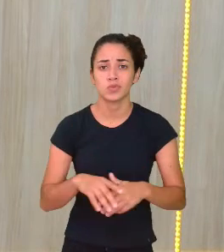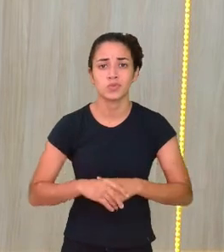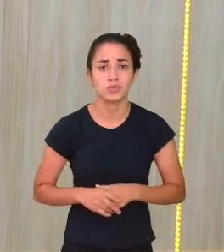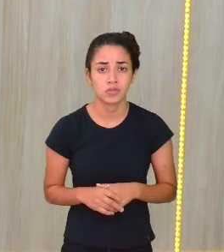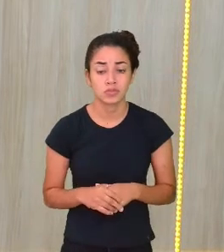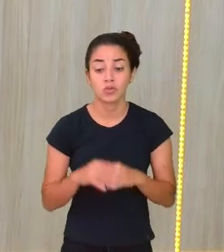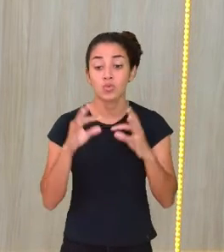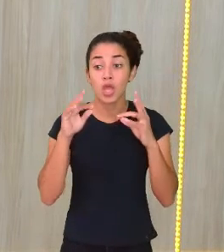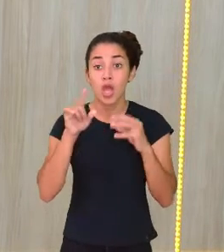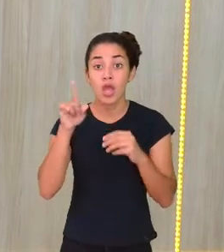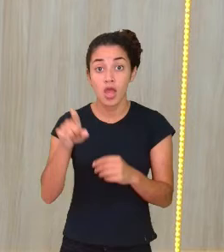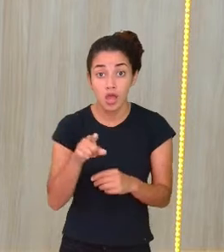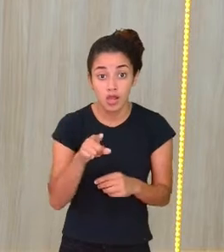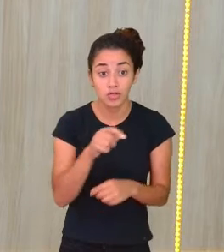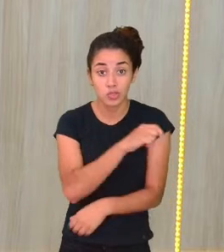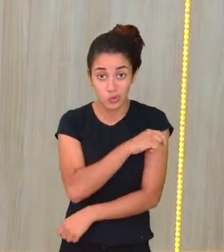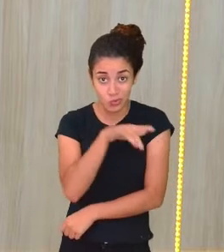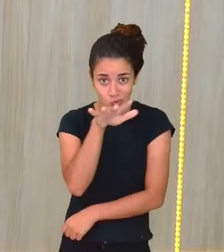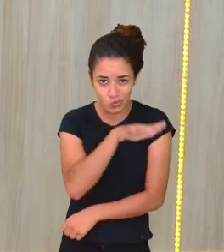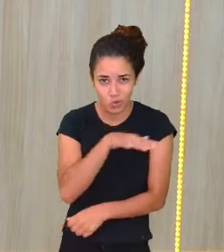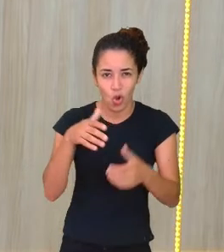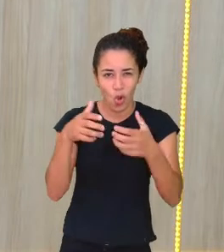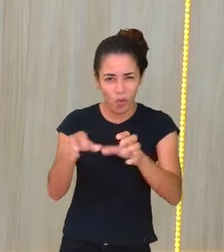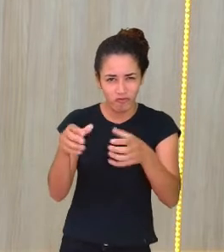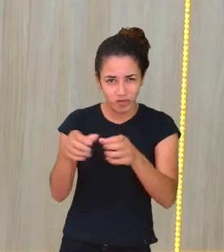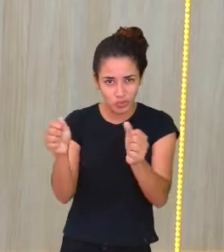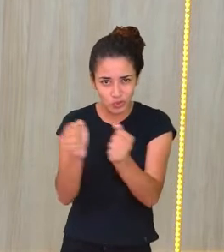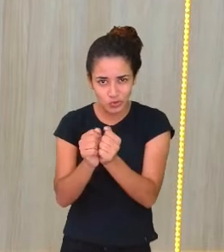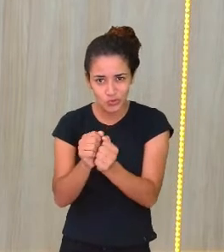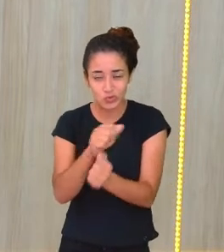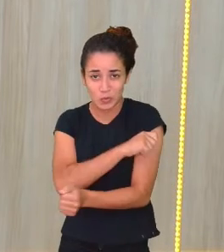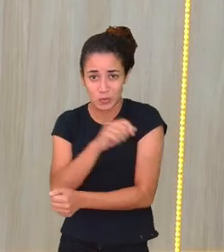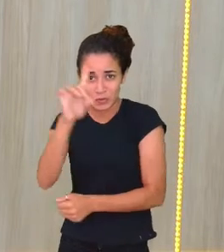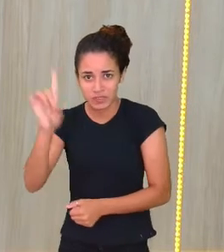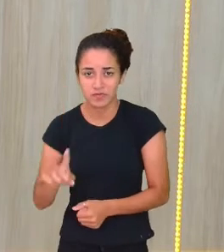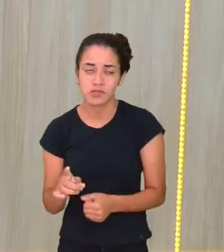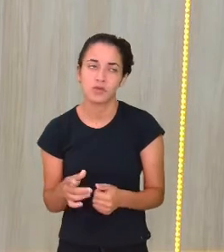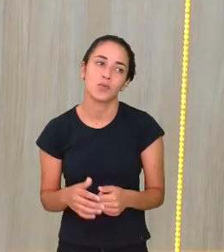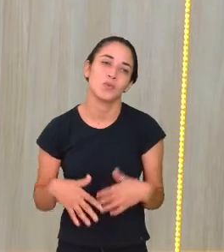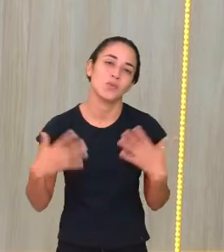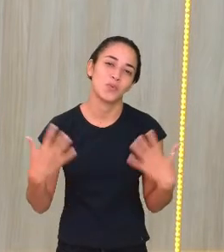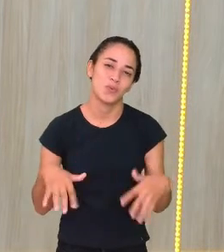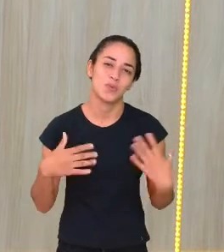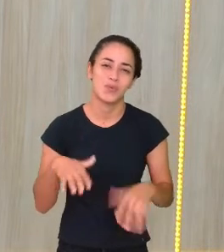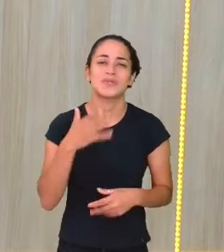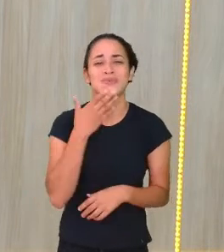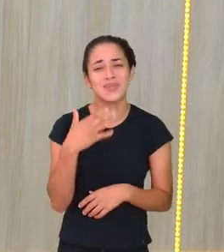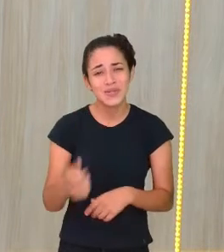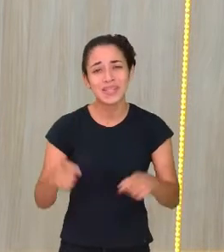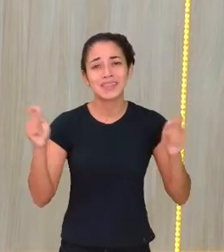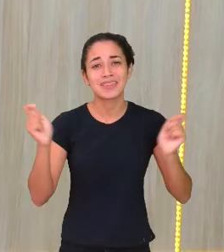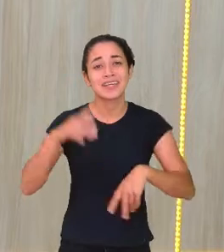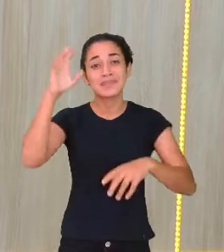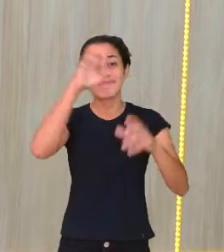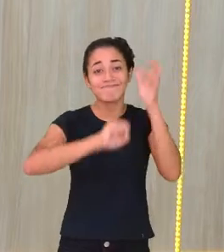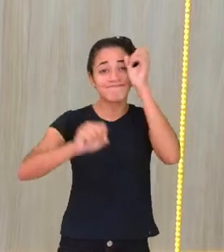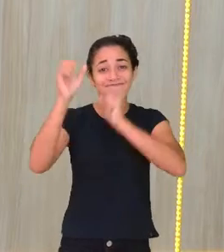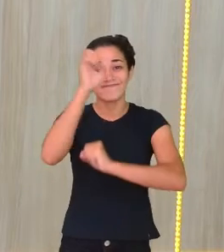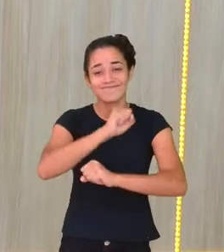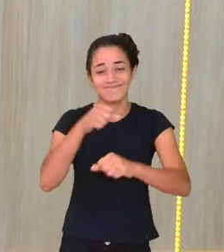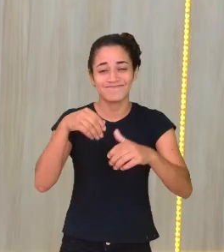ele convivendo, nada melhor, nada tão significativo dessa aprendizagem quando a gente